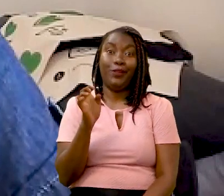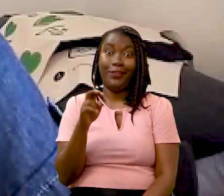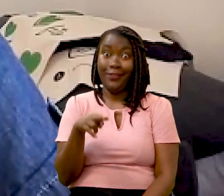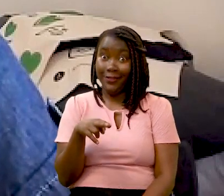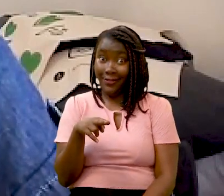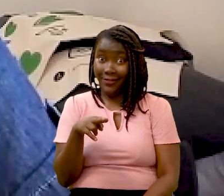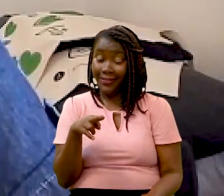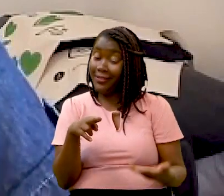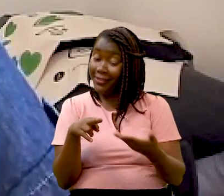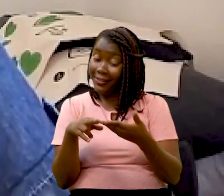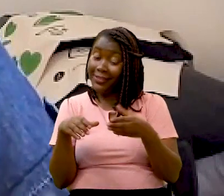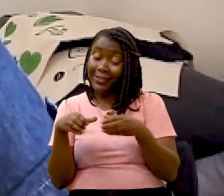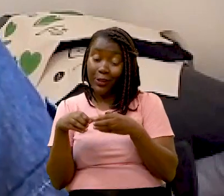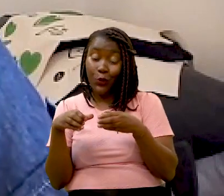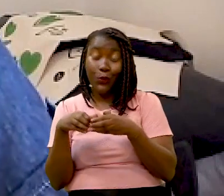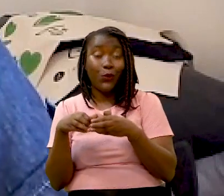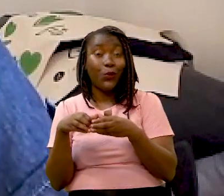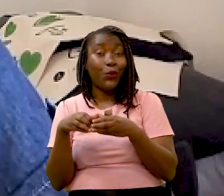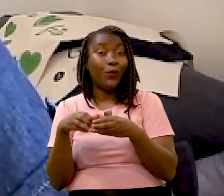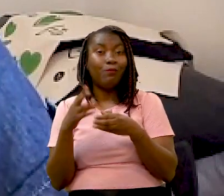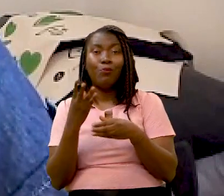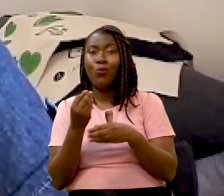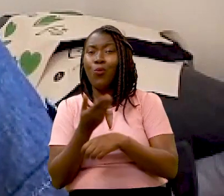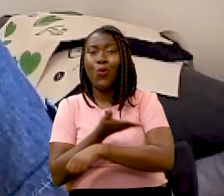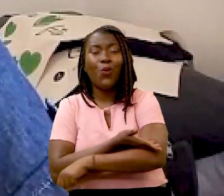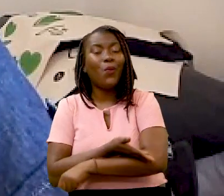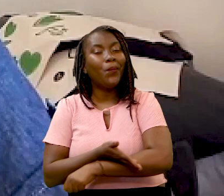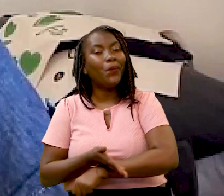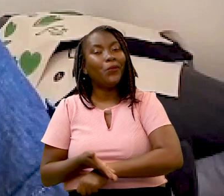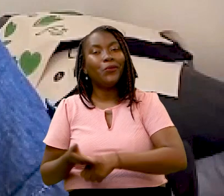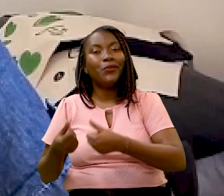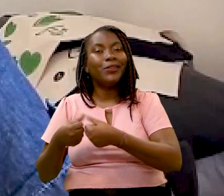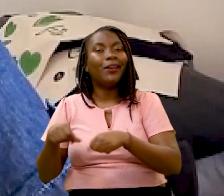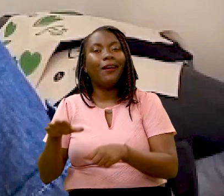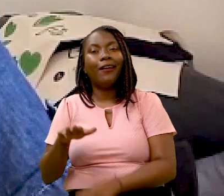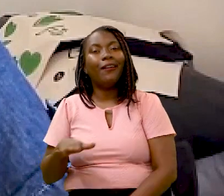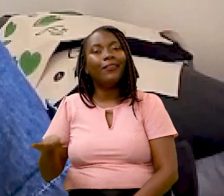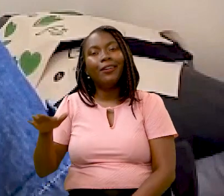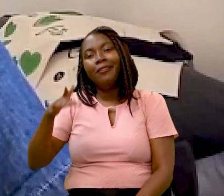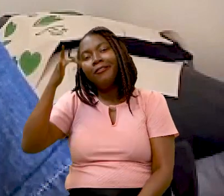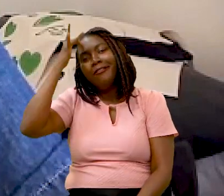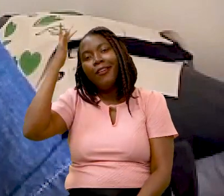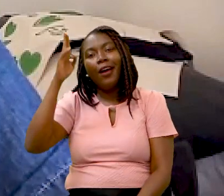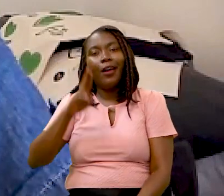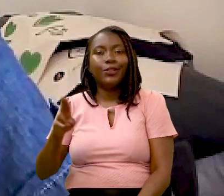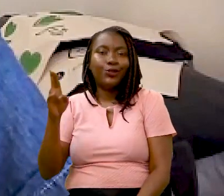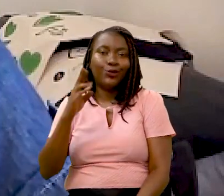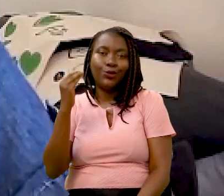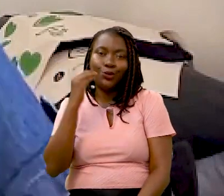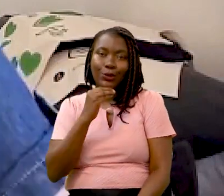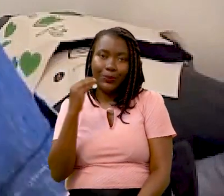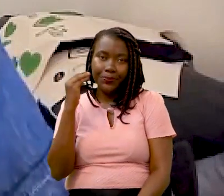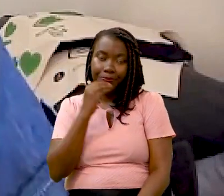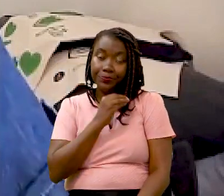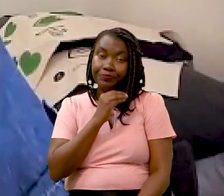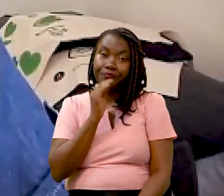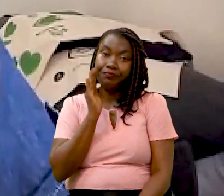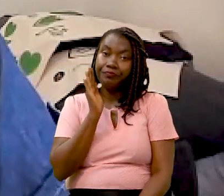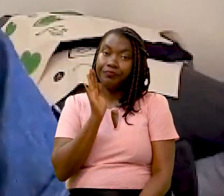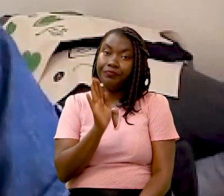esse grupo que é muito comum, ele estaria ali facilmente consumível.